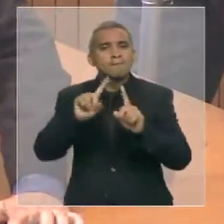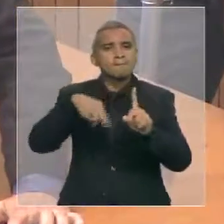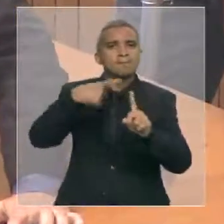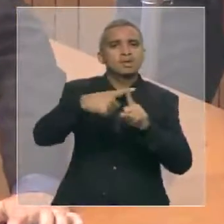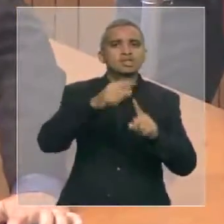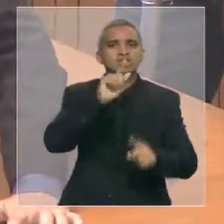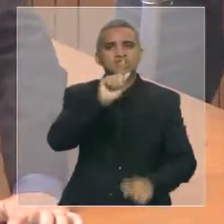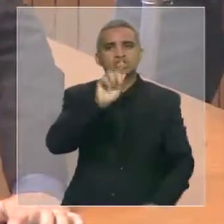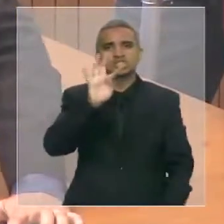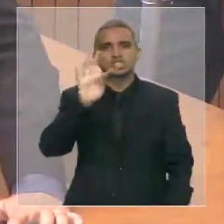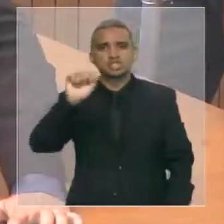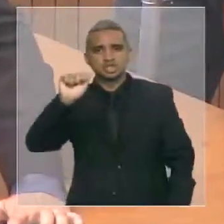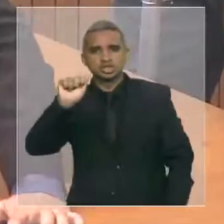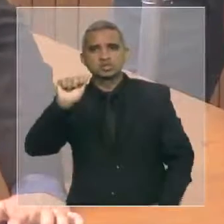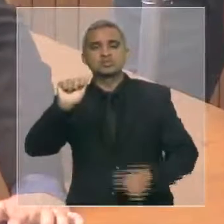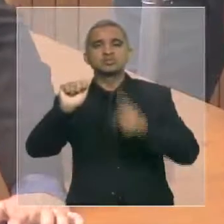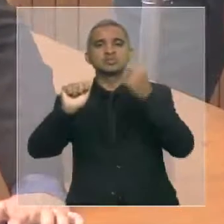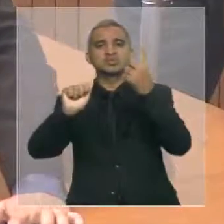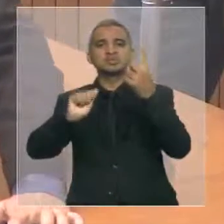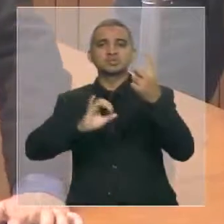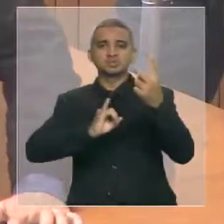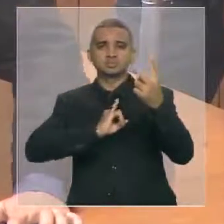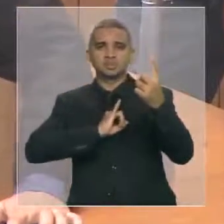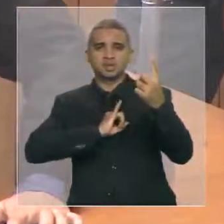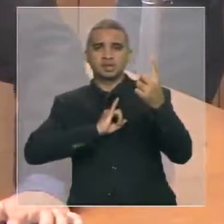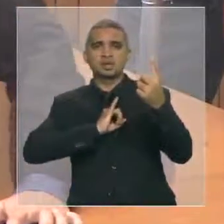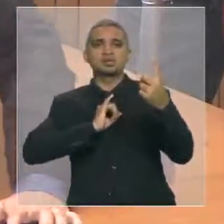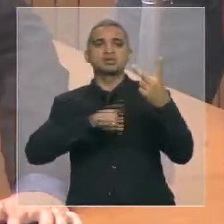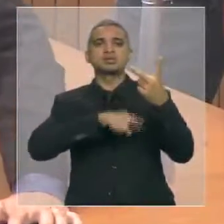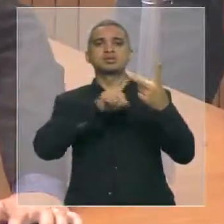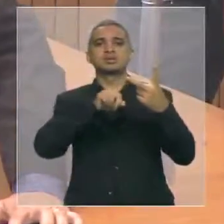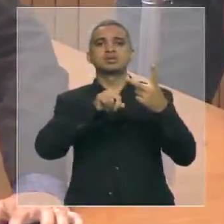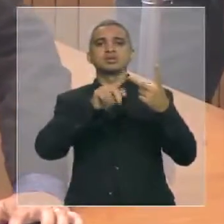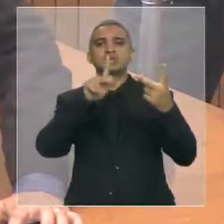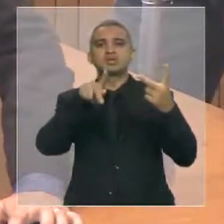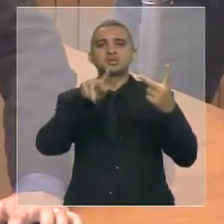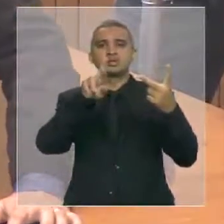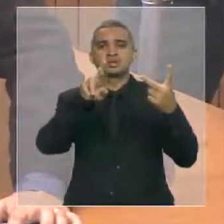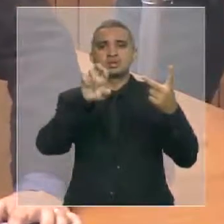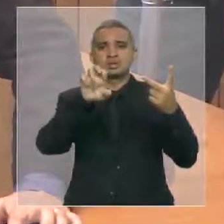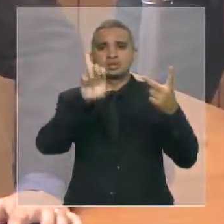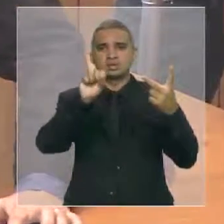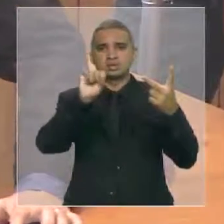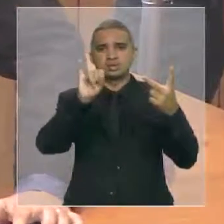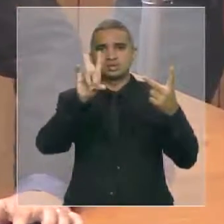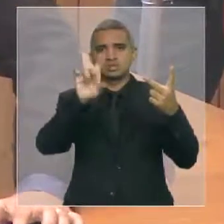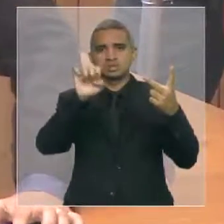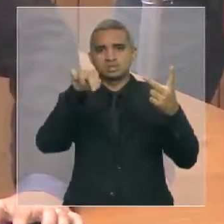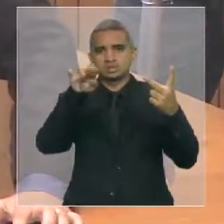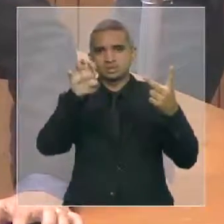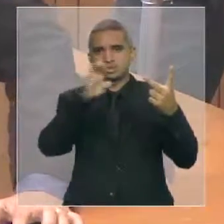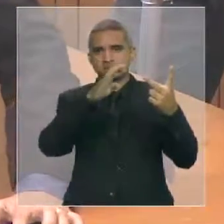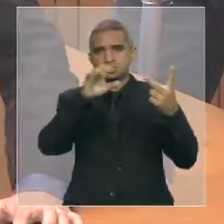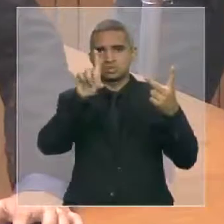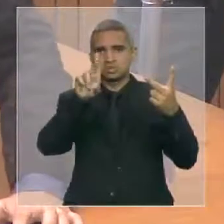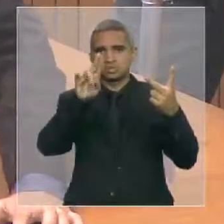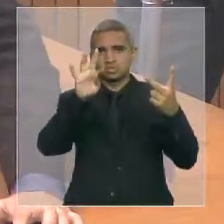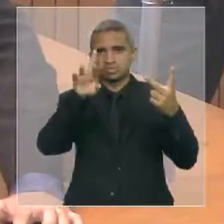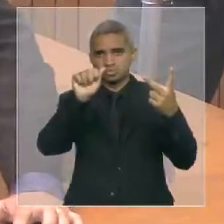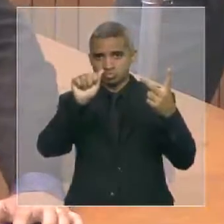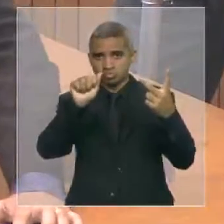em Imperatriz e uma em Presidente Dutra. Isso conseguirá dar uma resposta, mas se os bancos, que têm